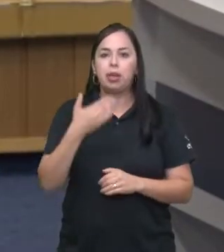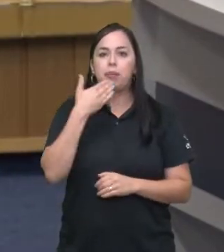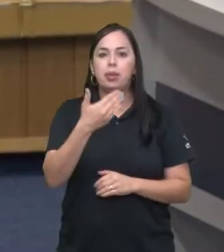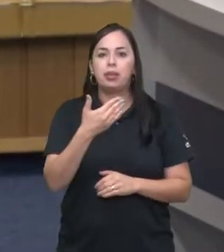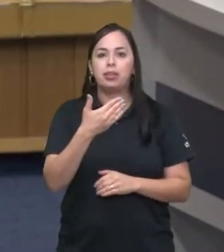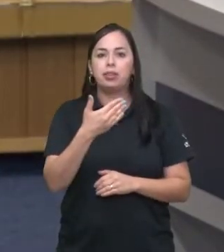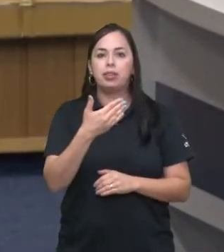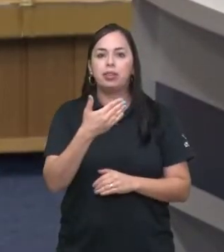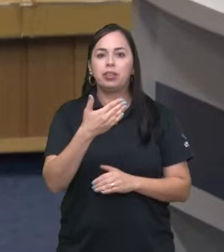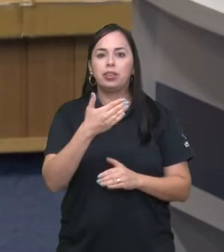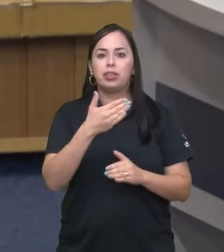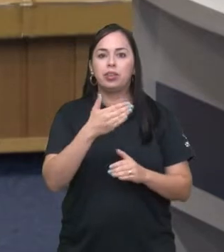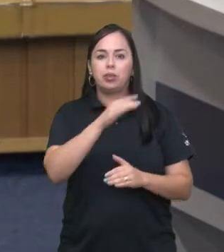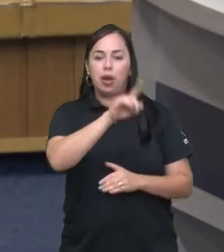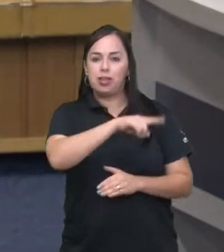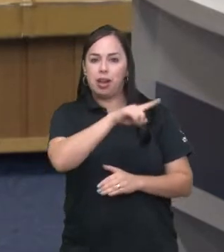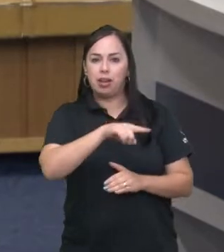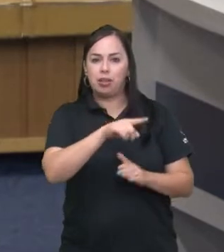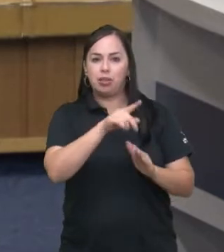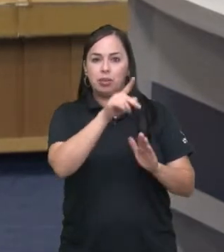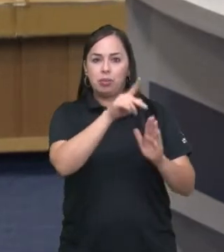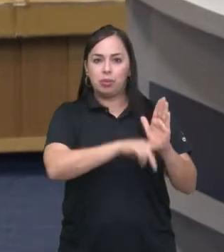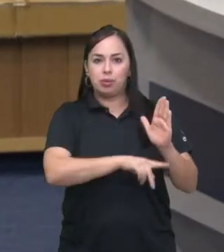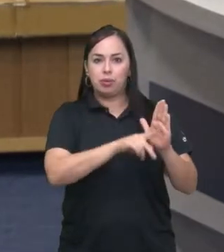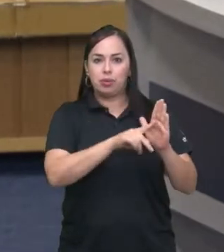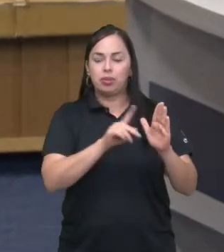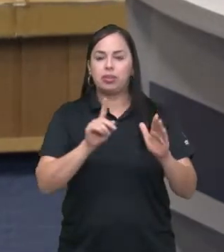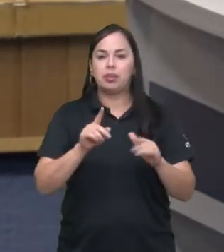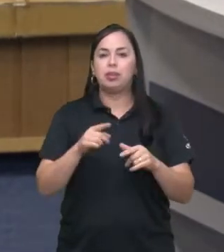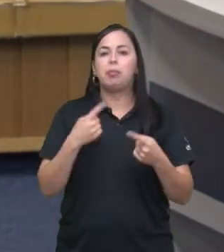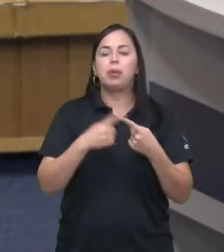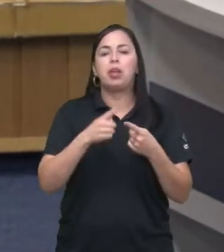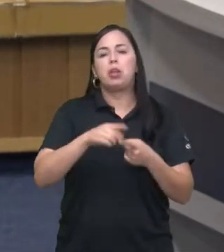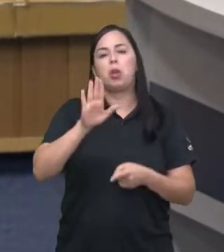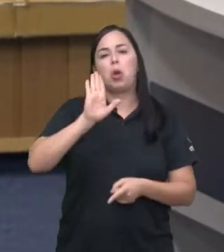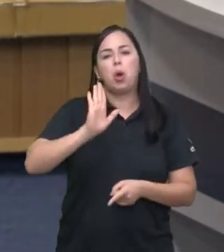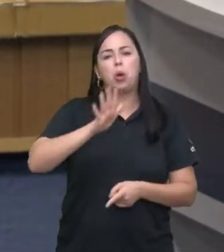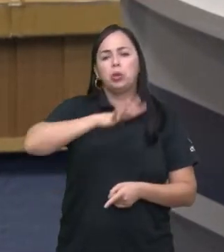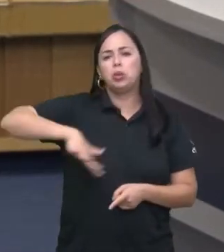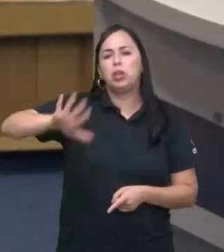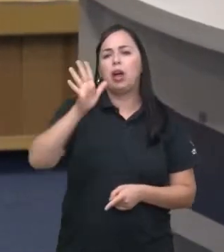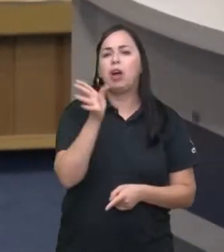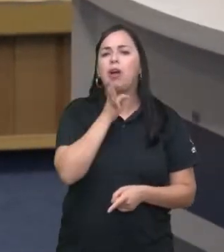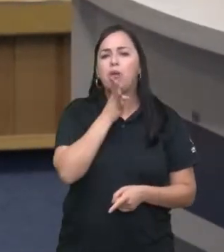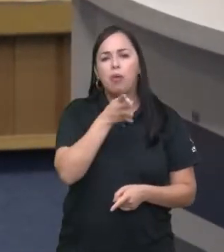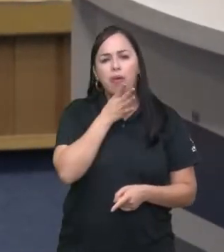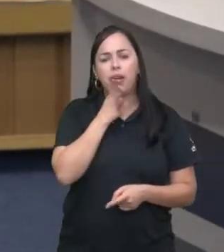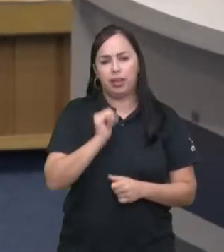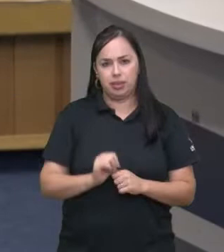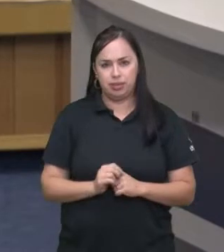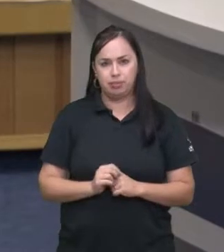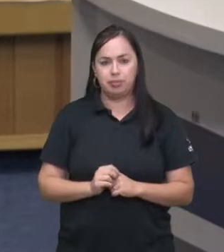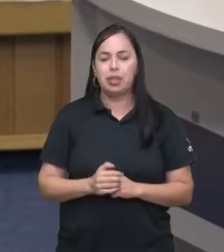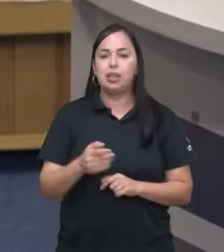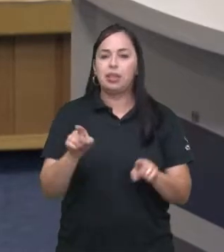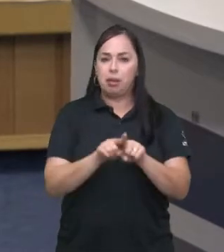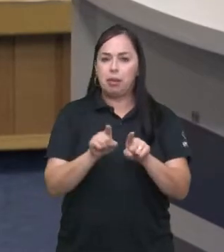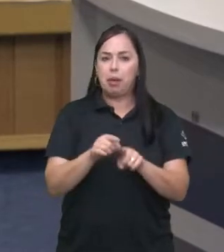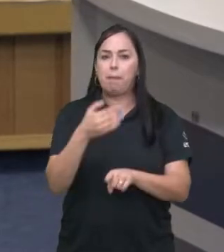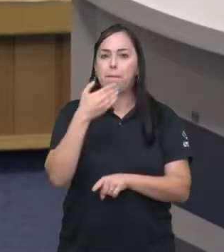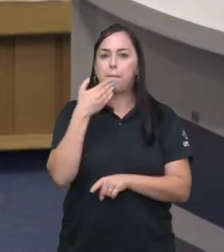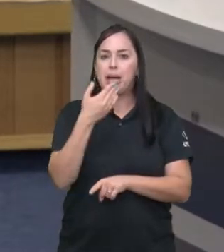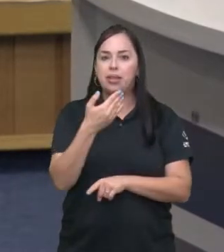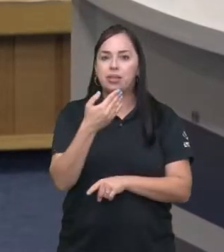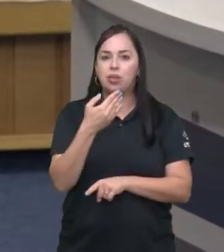supressão da leitura de todos os processos da pauta, por serem de conhecimento de todos os vereadores. Solicito ainda o